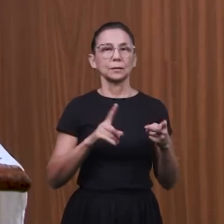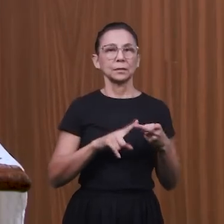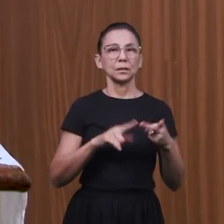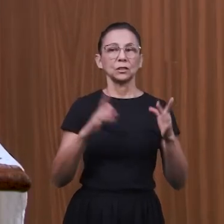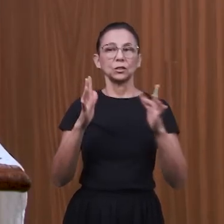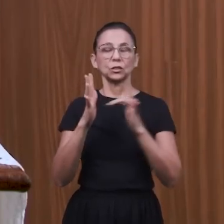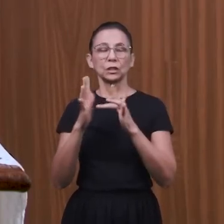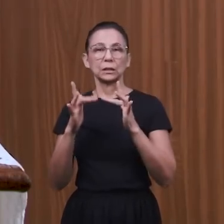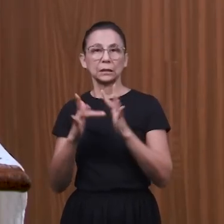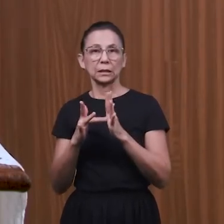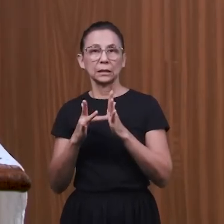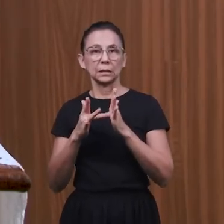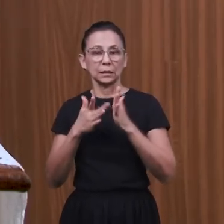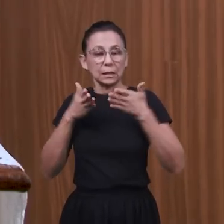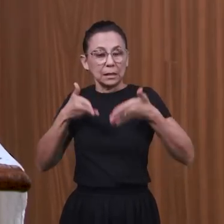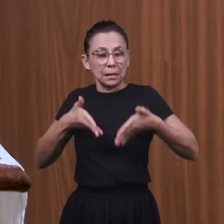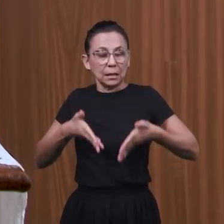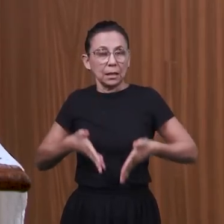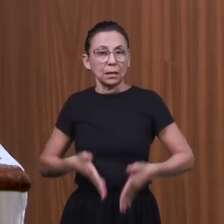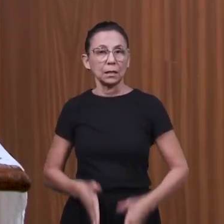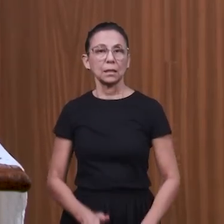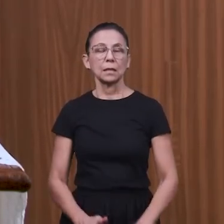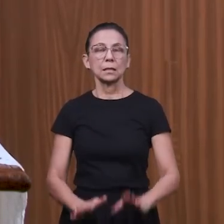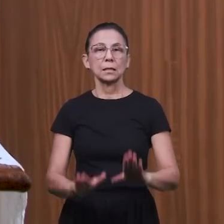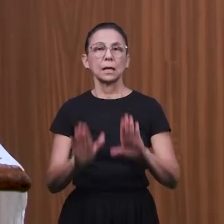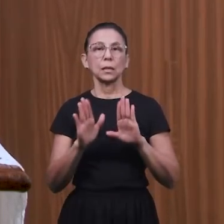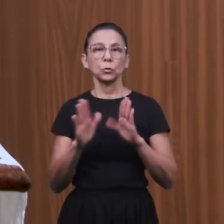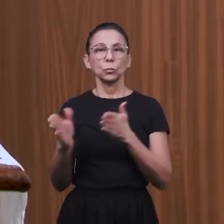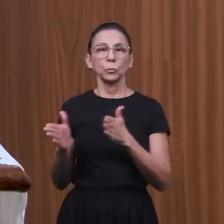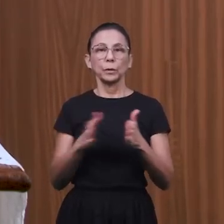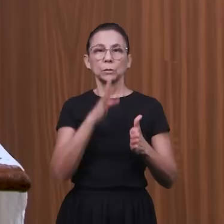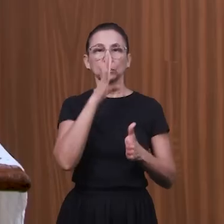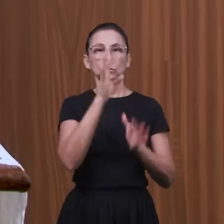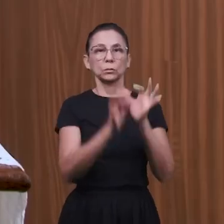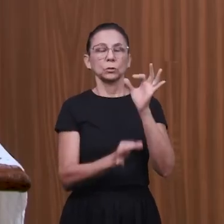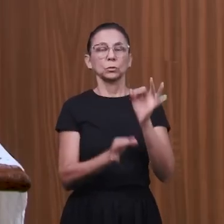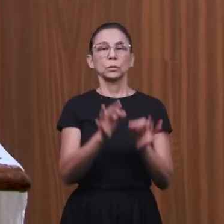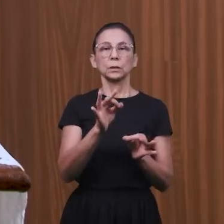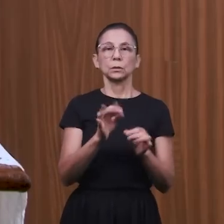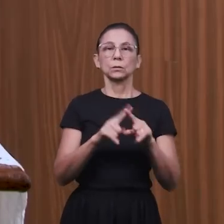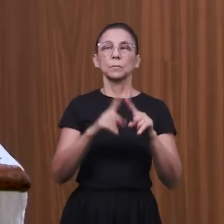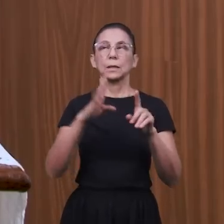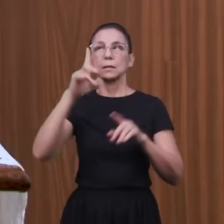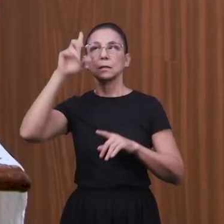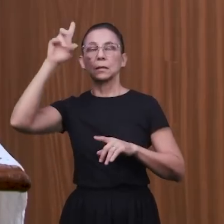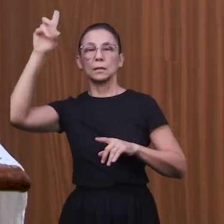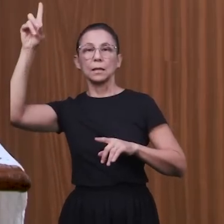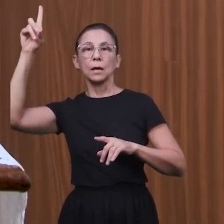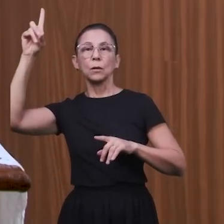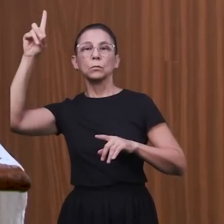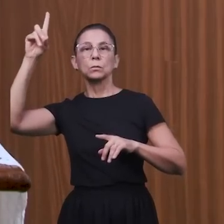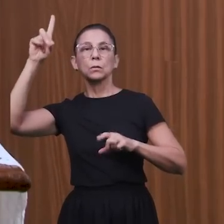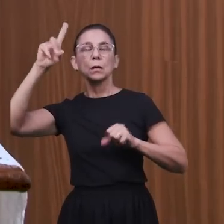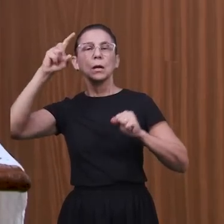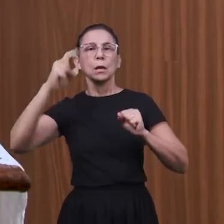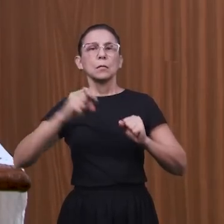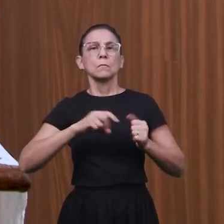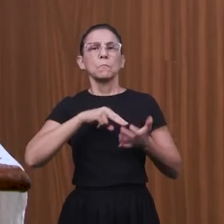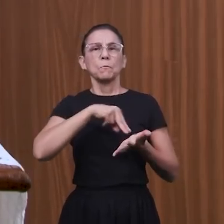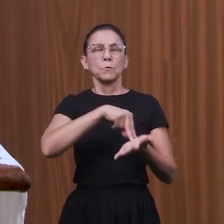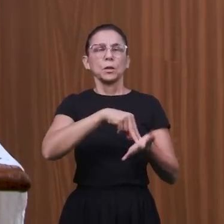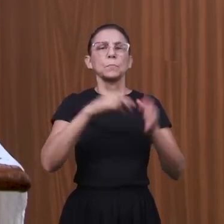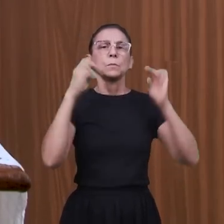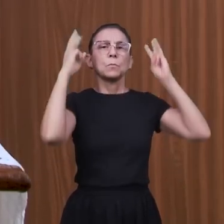Jesus nasceram debaixo de uma sentença. Mas tem uma coisa: Deus sustentou Moisés e Moisés foi o libertador.